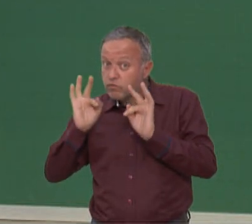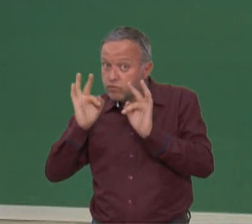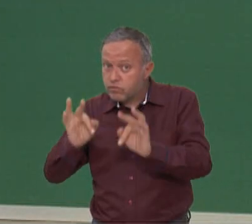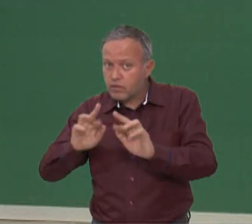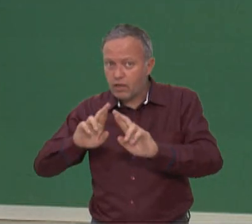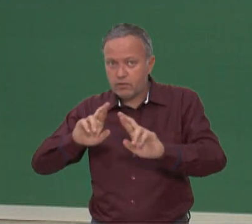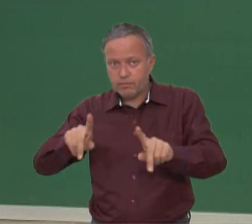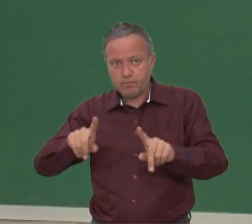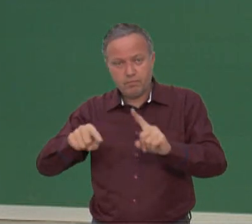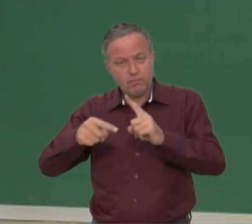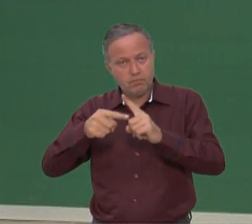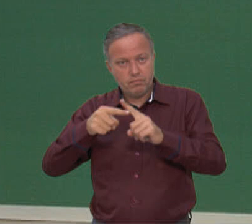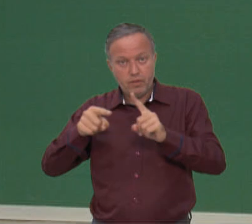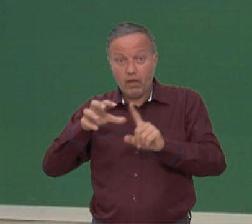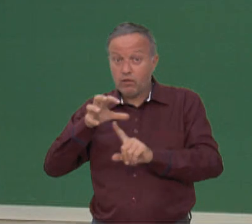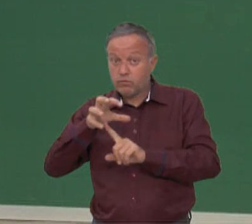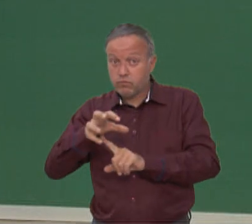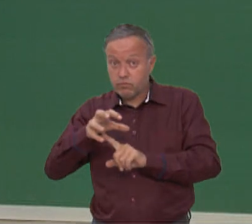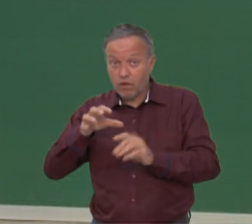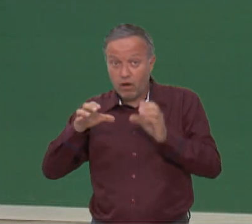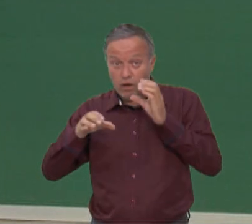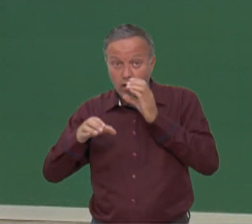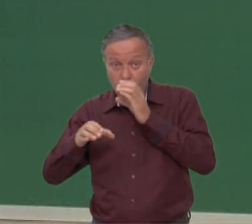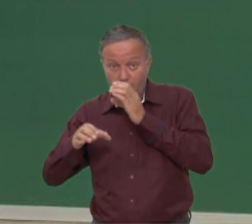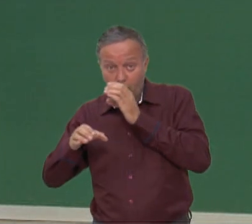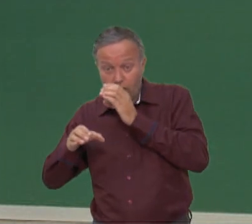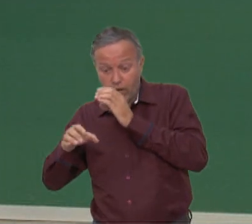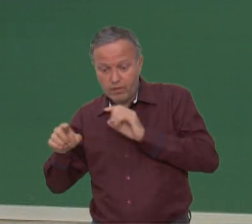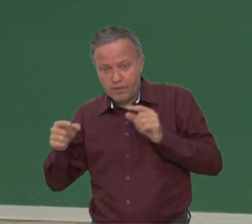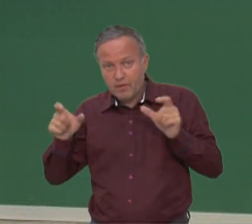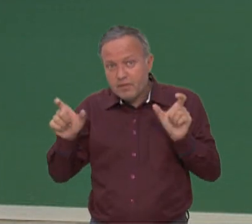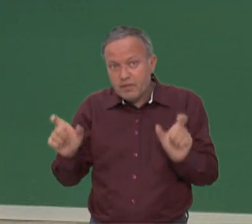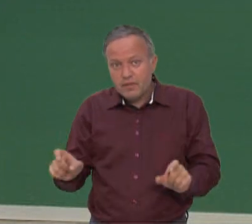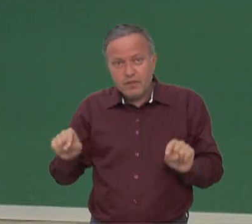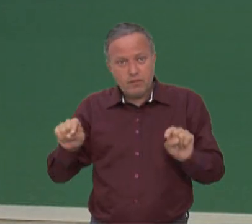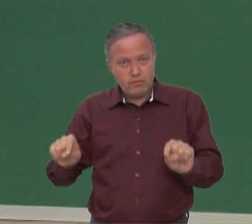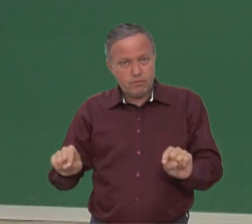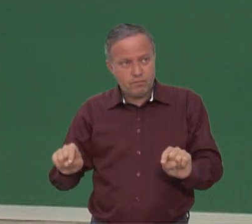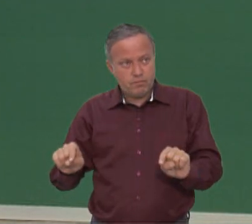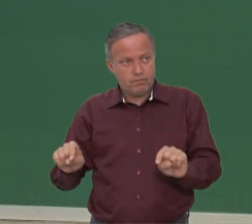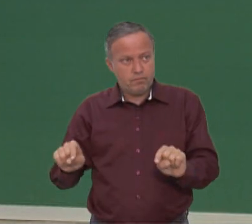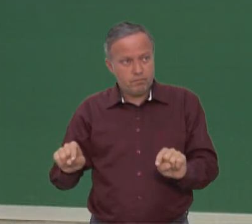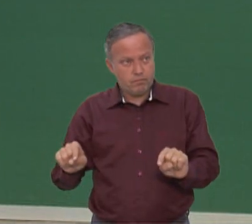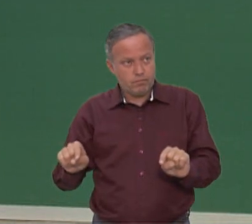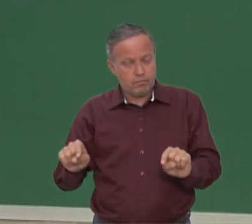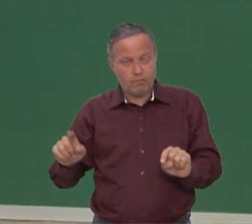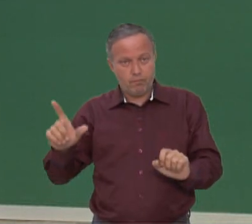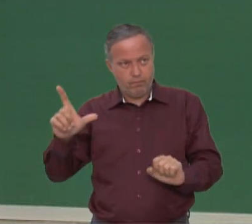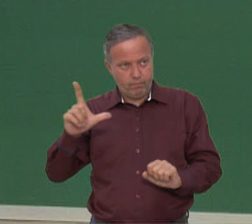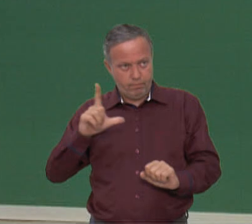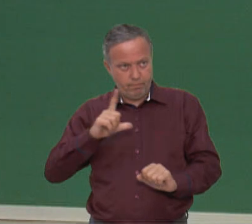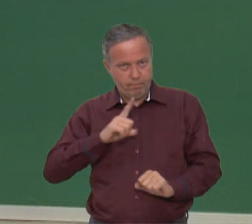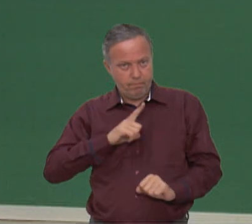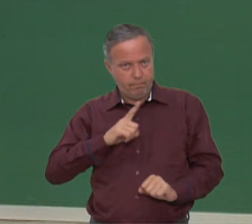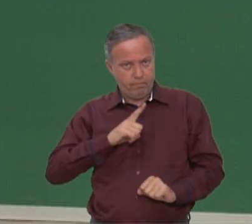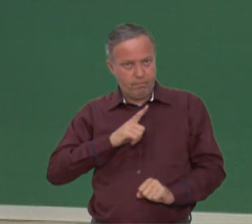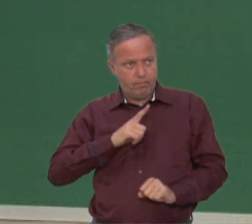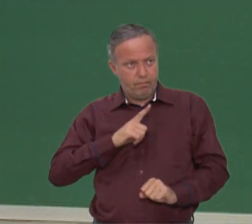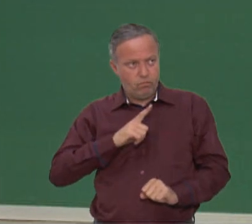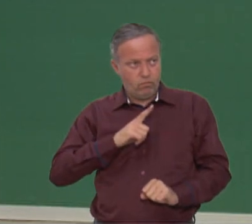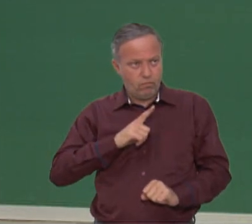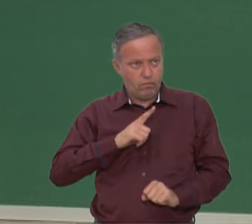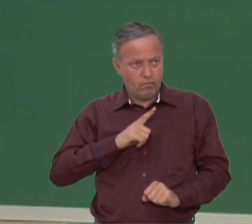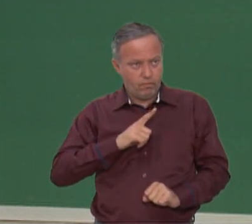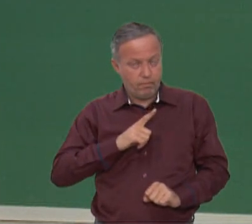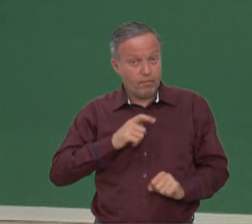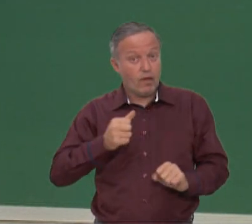diferente. Então isso temos ali como consolidação dentro desses componentes. Então assim, temos ali que a ideia